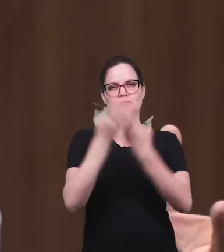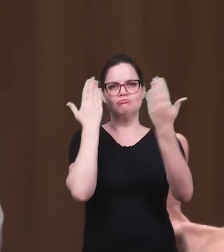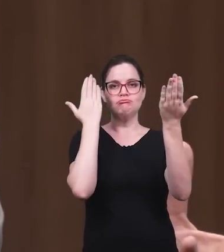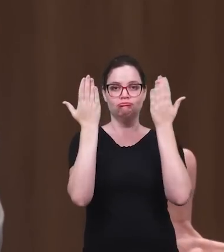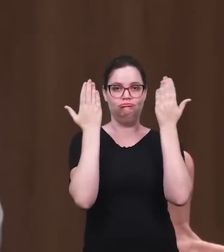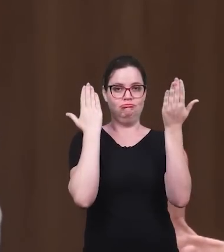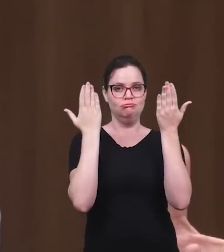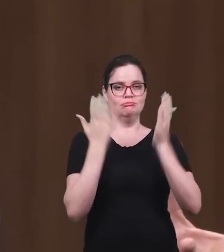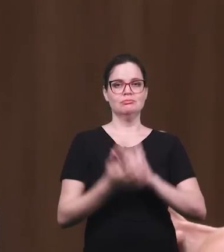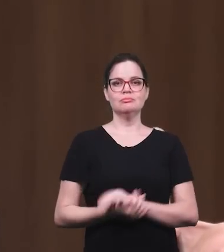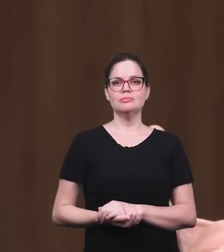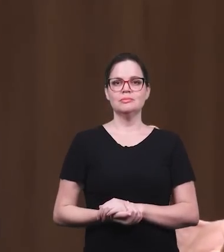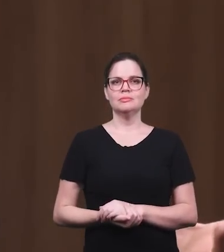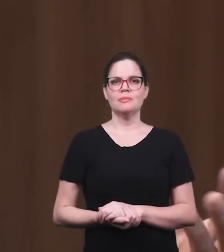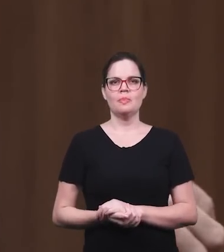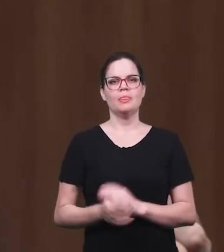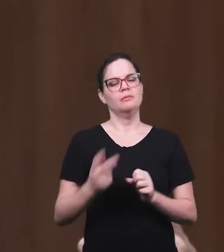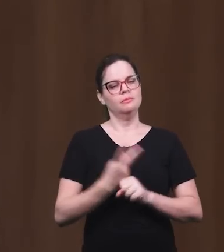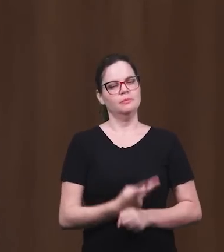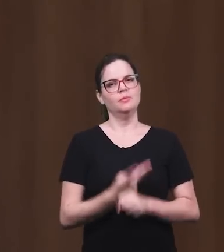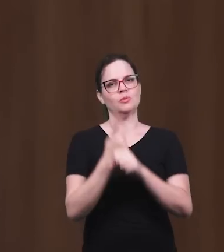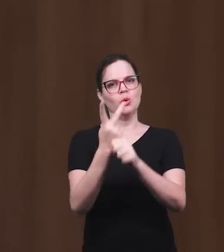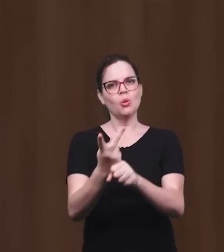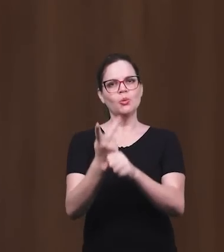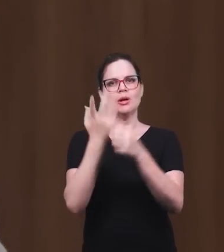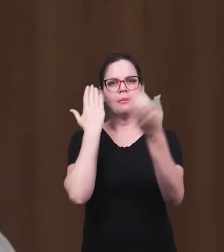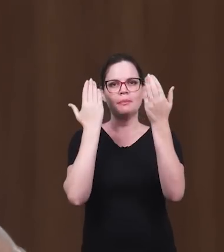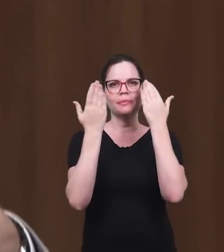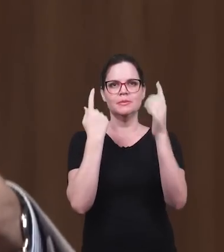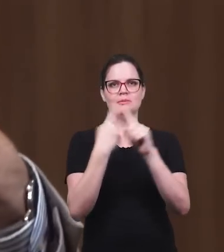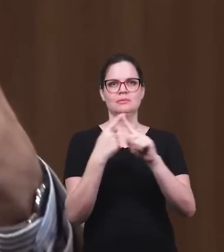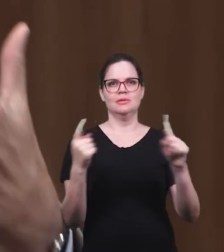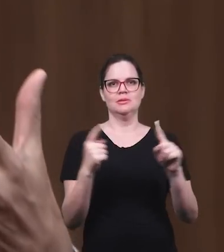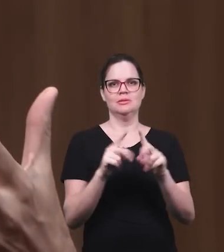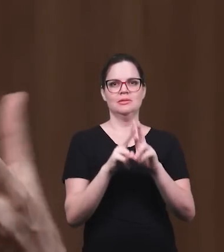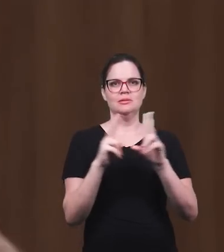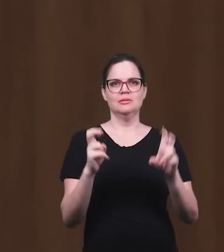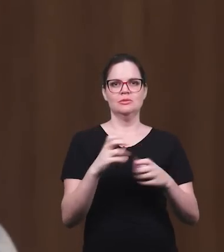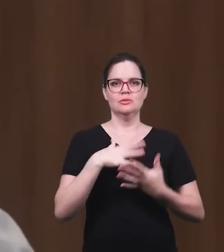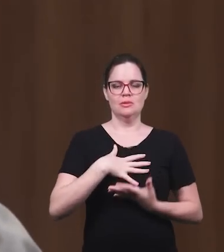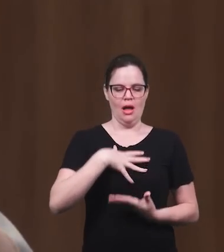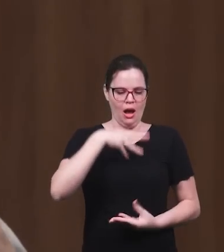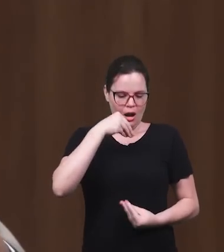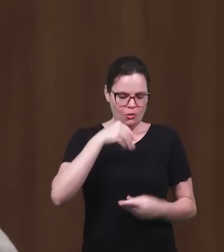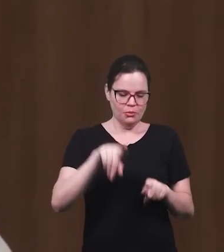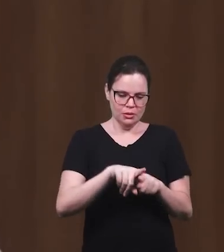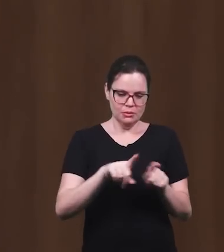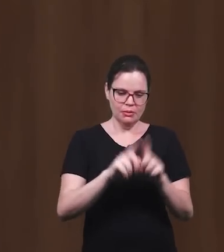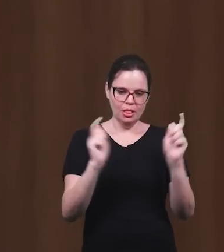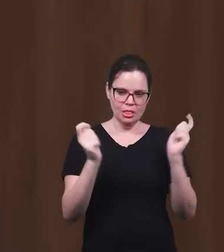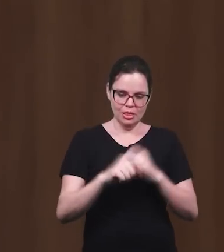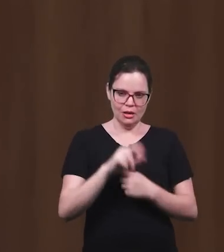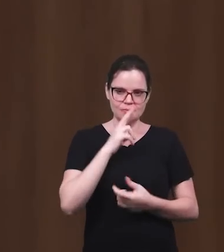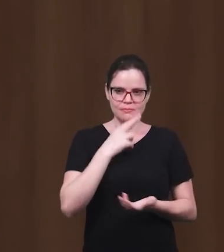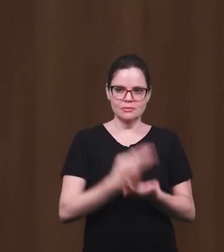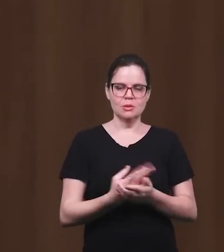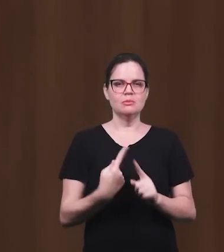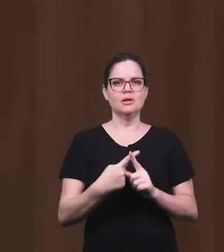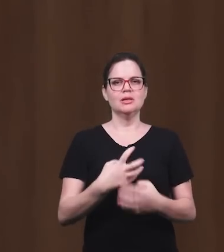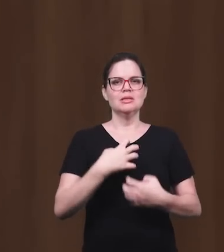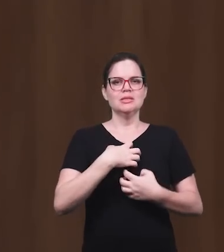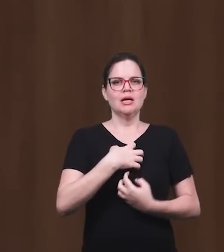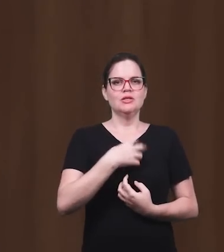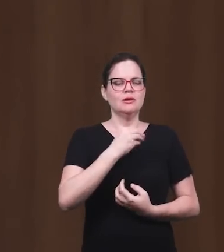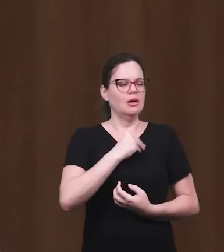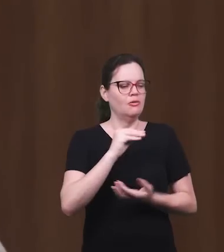questão emocional. E procura um psicólogo, ou seja, as questões da alma começam até a refletir no físico, que é